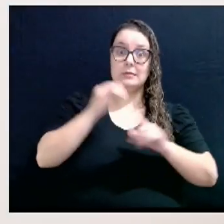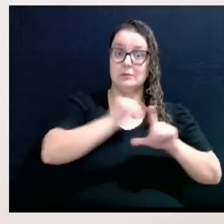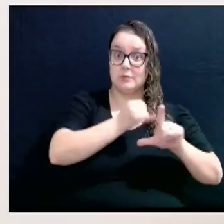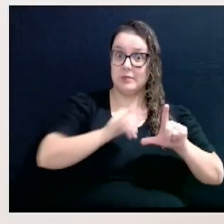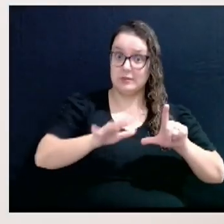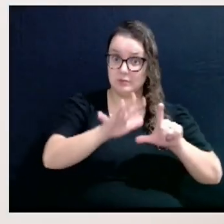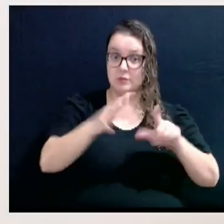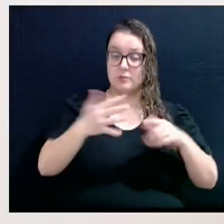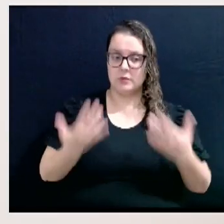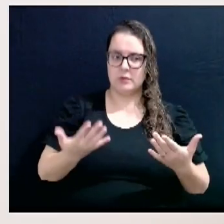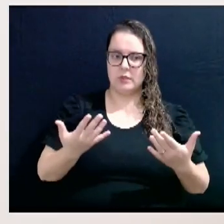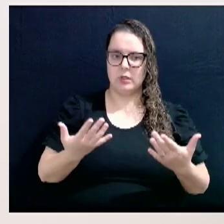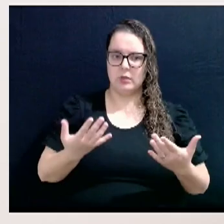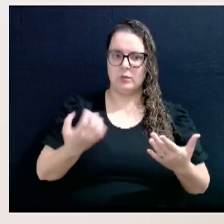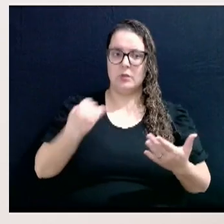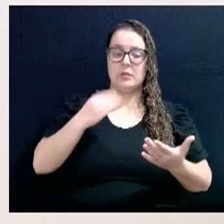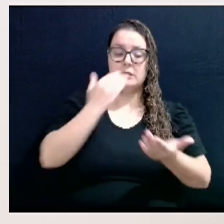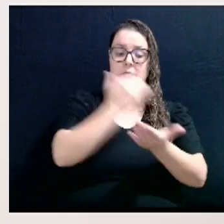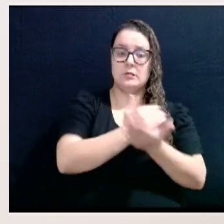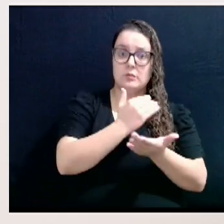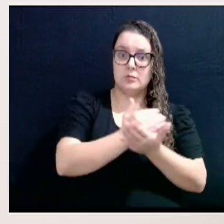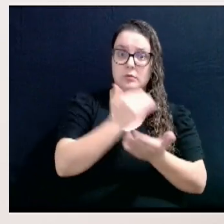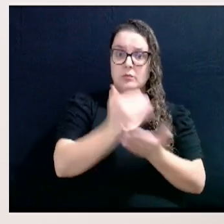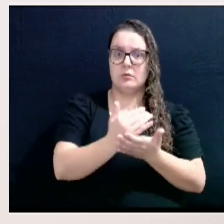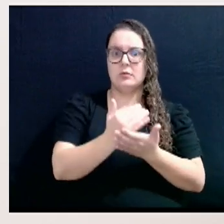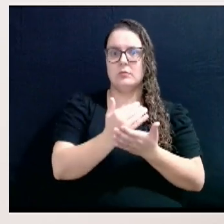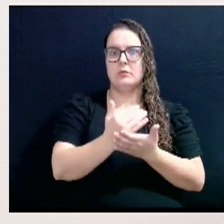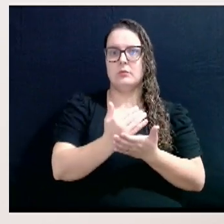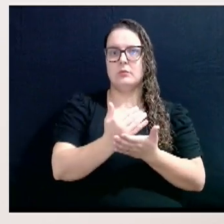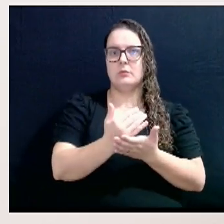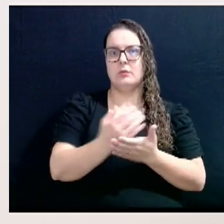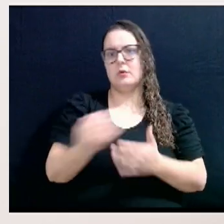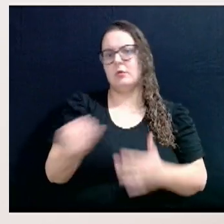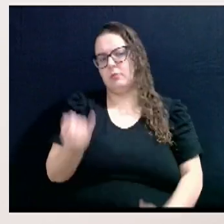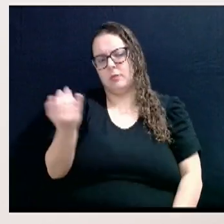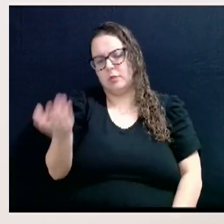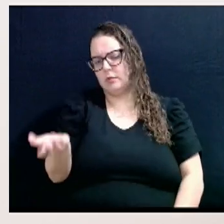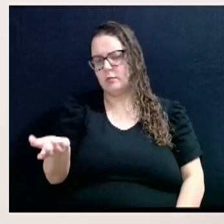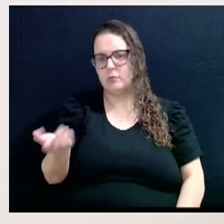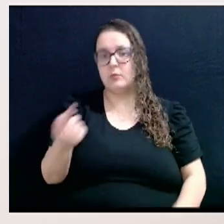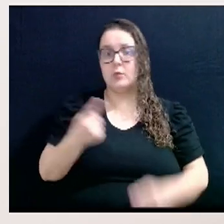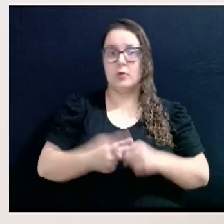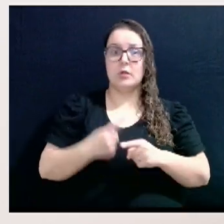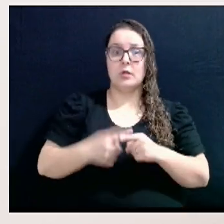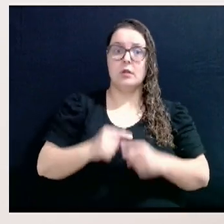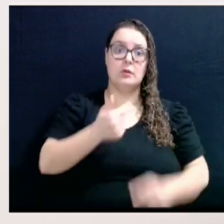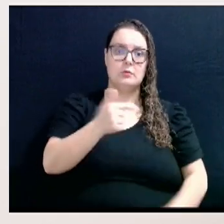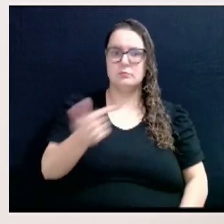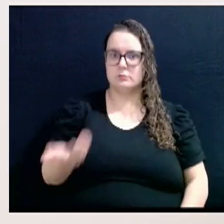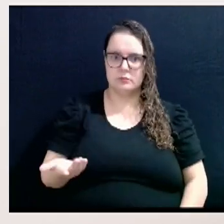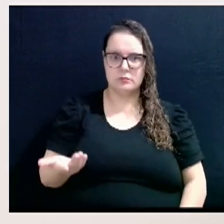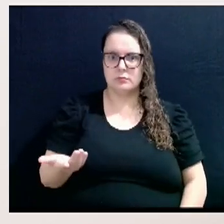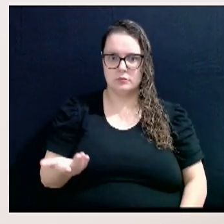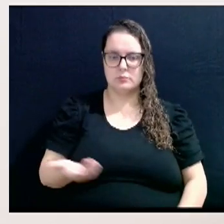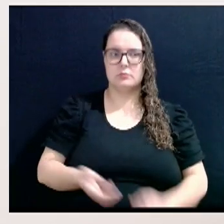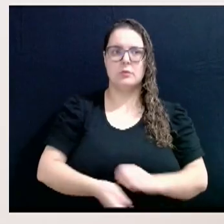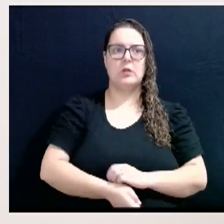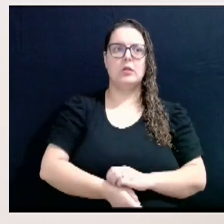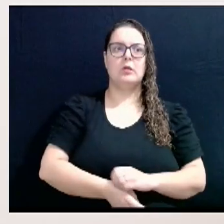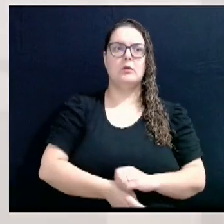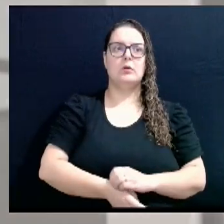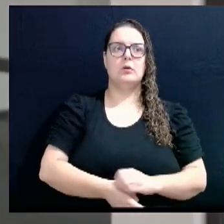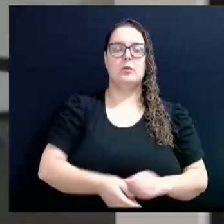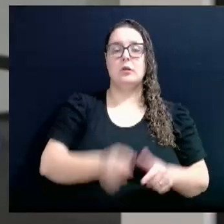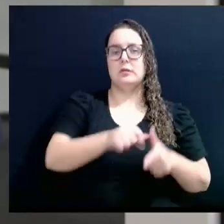você financia, é muito mais interessante, porque você não tem esse aluguel que você